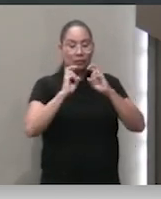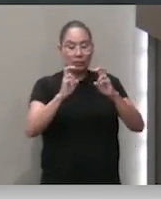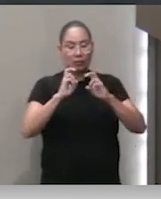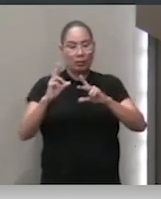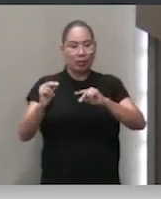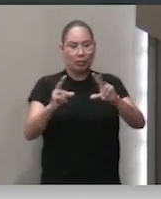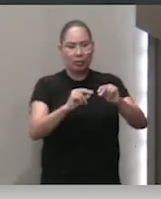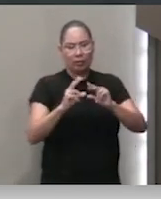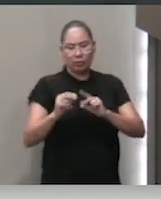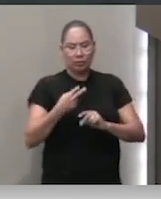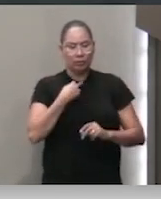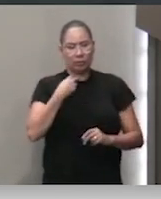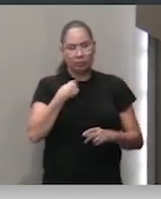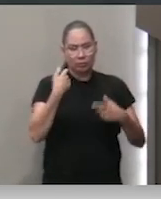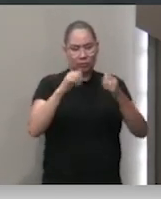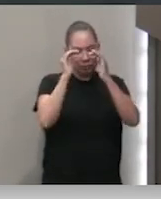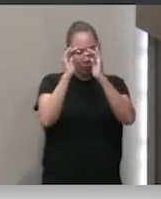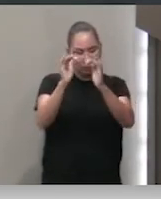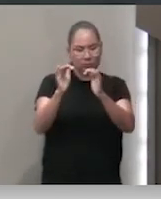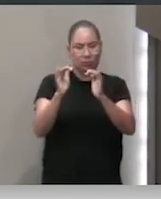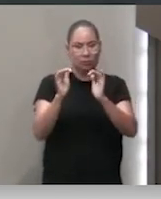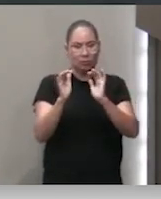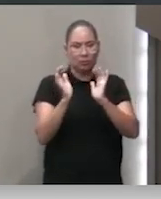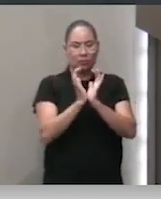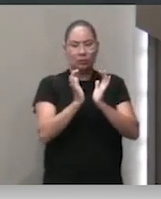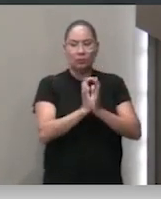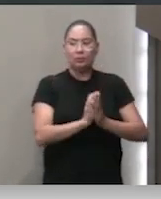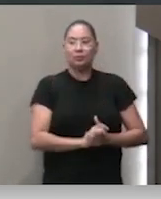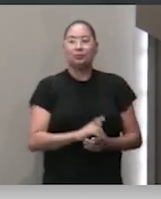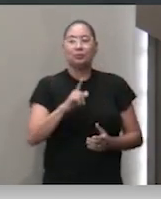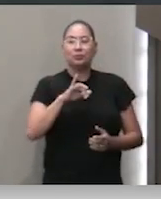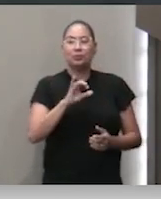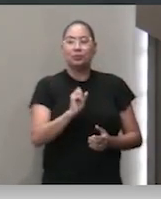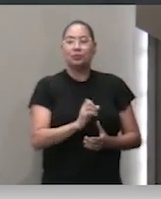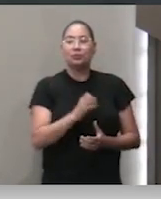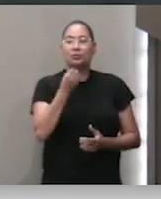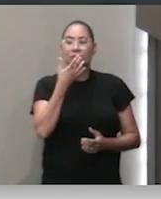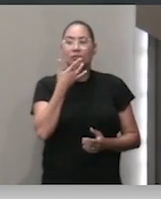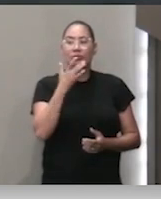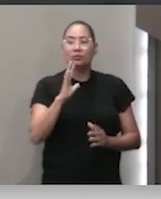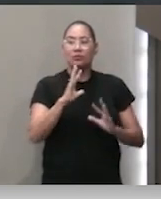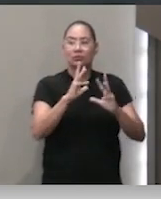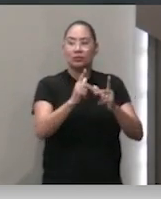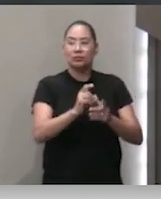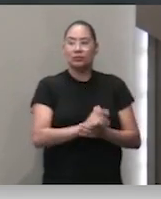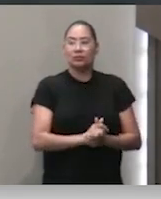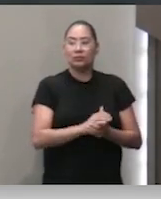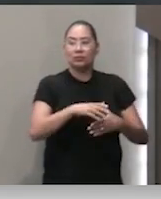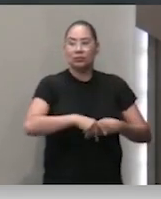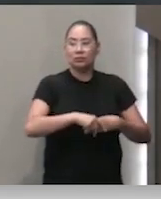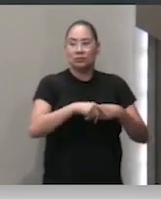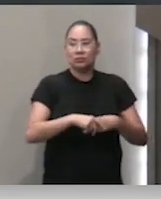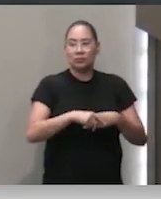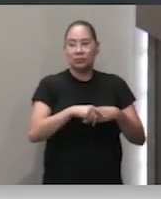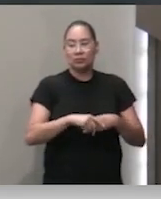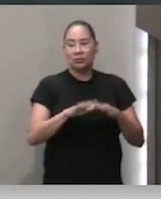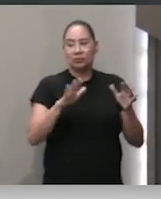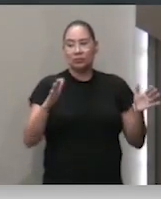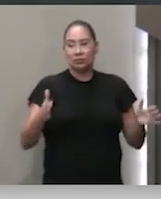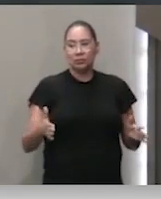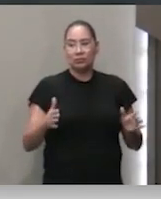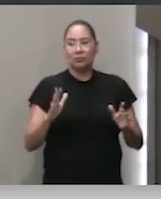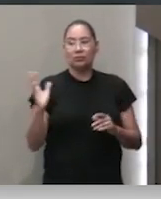respeitar o colega que está ali em cima, vamos mudar então. Luizinho, com a palavra, meu nobre. Boa tarde a todos, cumprimentando a mesa diretora, cumprimento todos